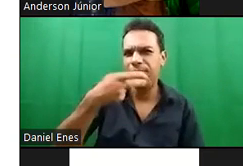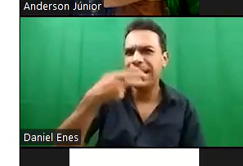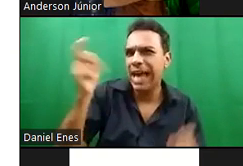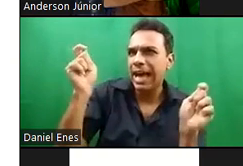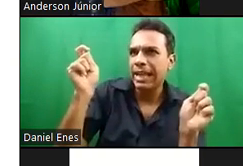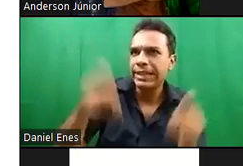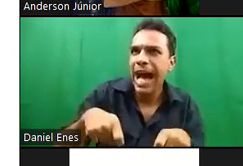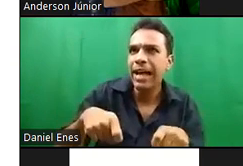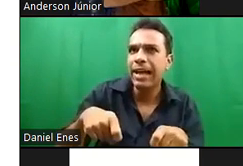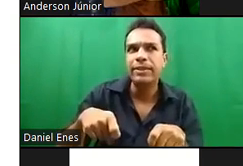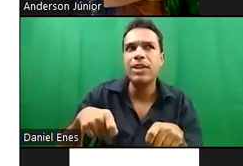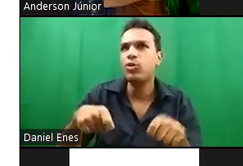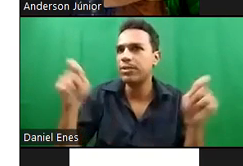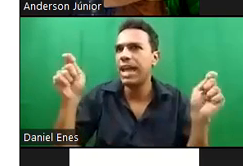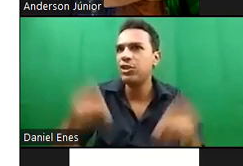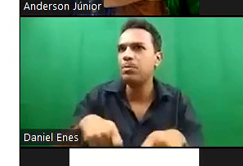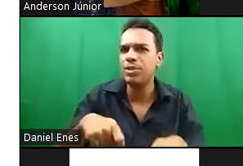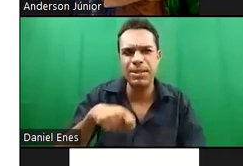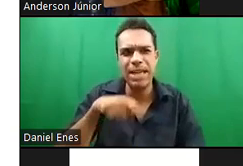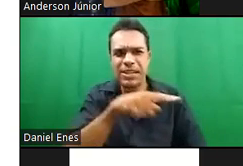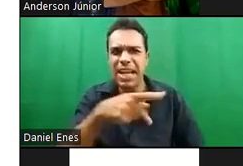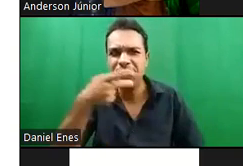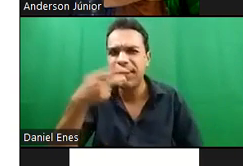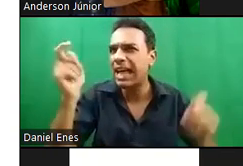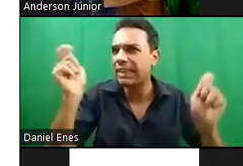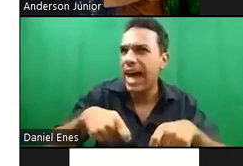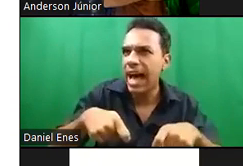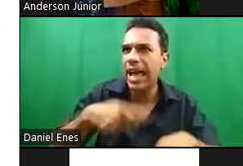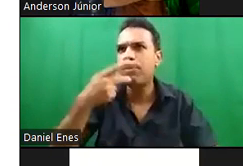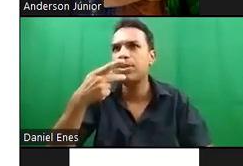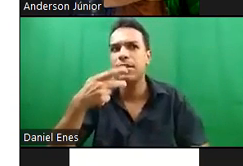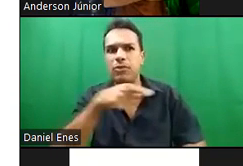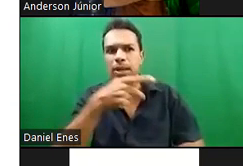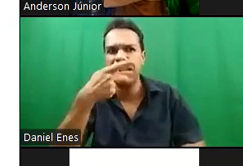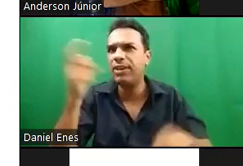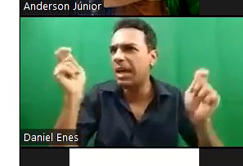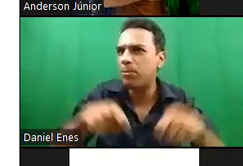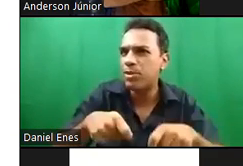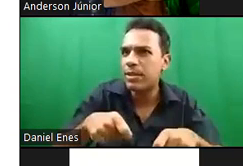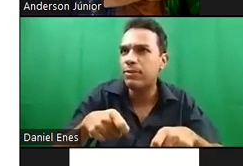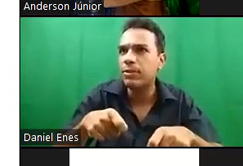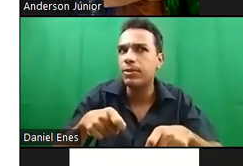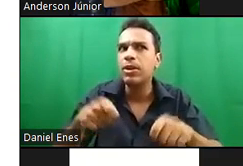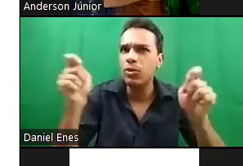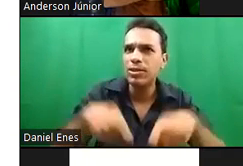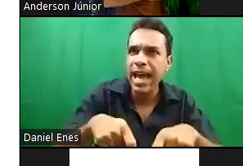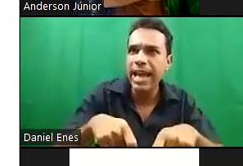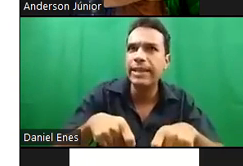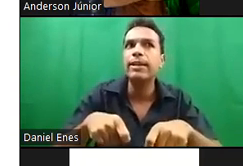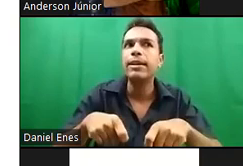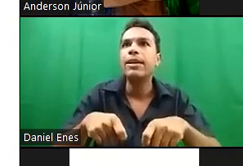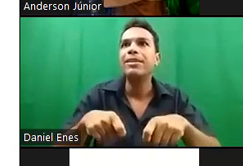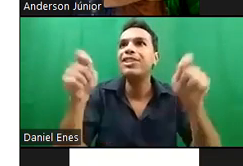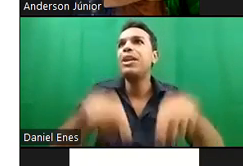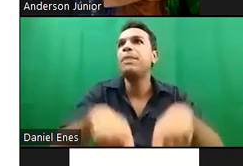Ele falar dá, né, de consegue, de possibilidade. Ele falar dá, é possível? Ele falar possível,